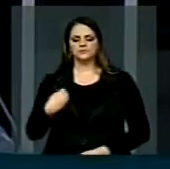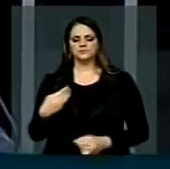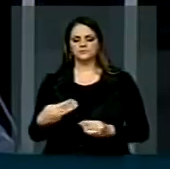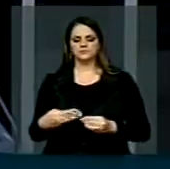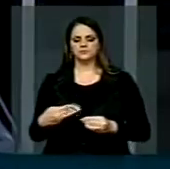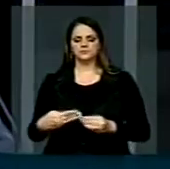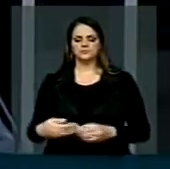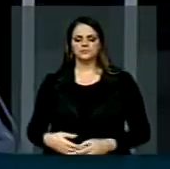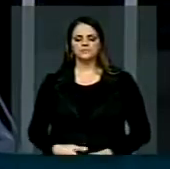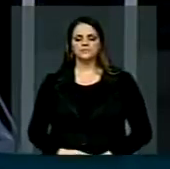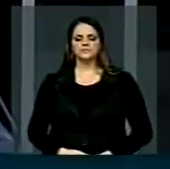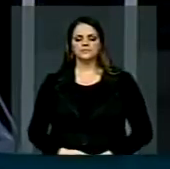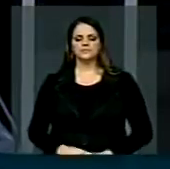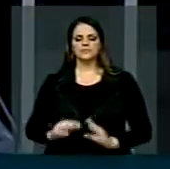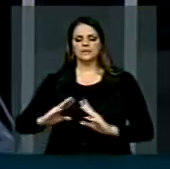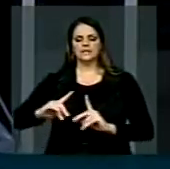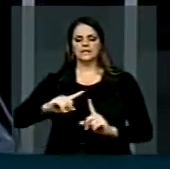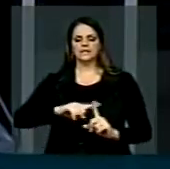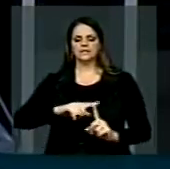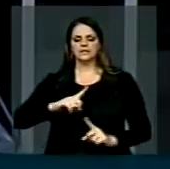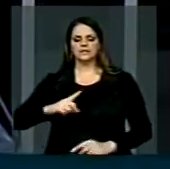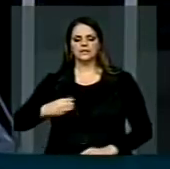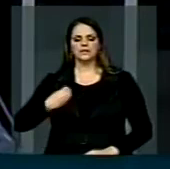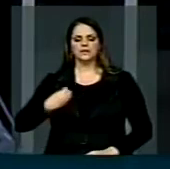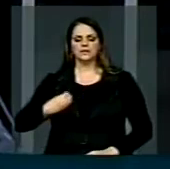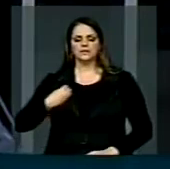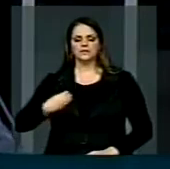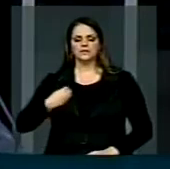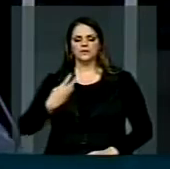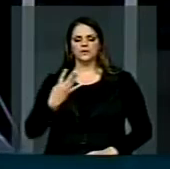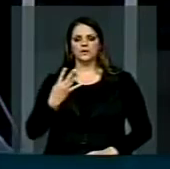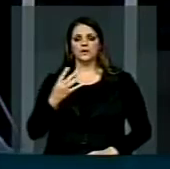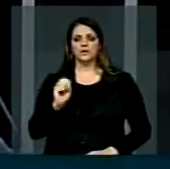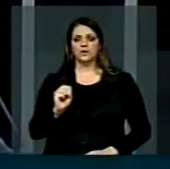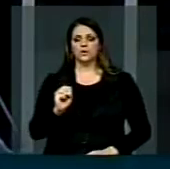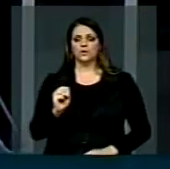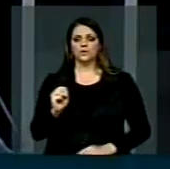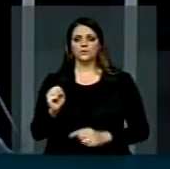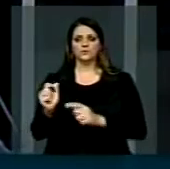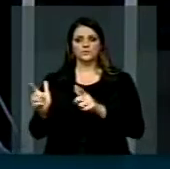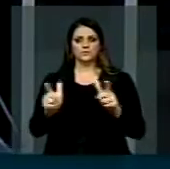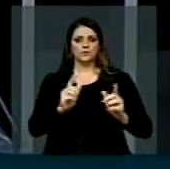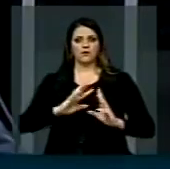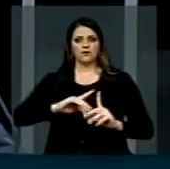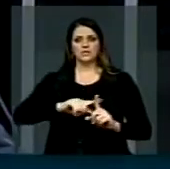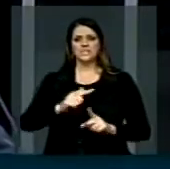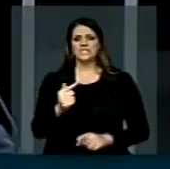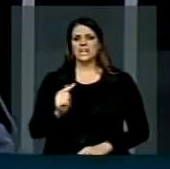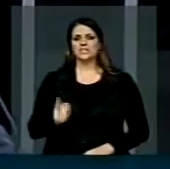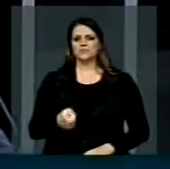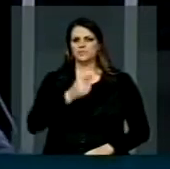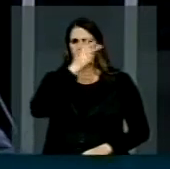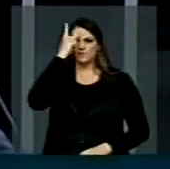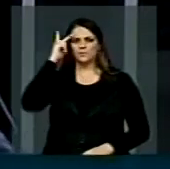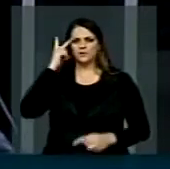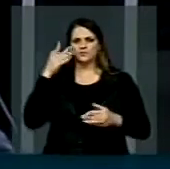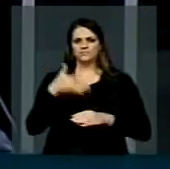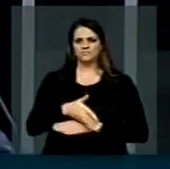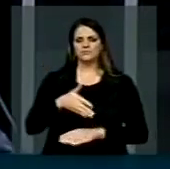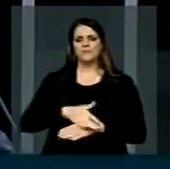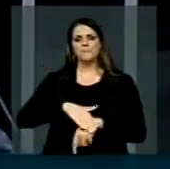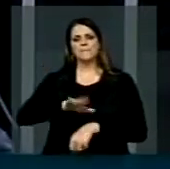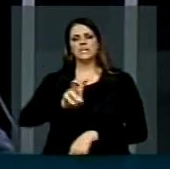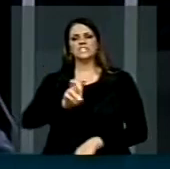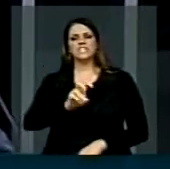naquele município. A igreja possui ali 48 templos, 7 mil membros, mais de